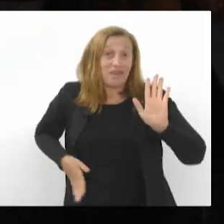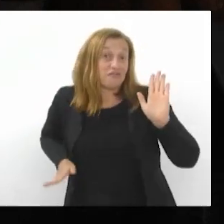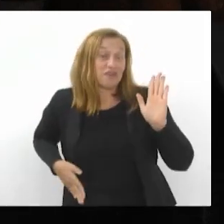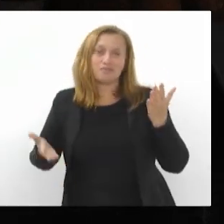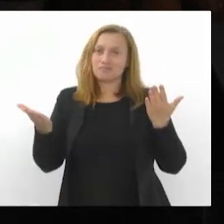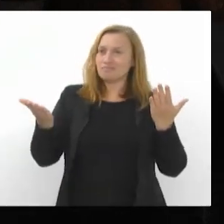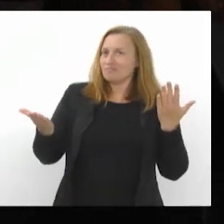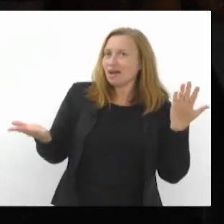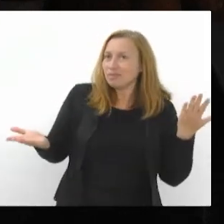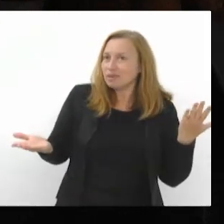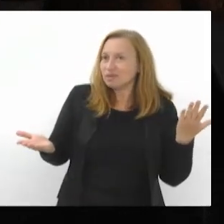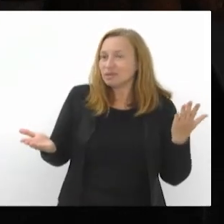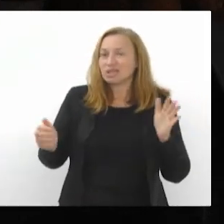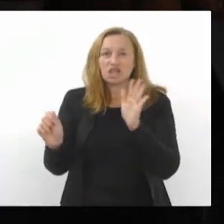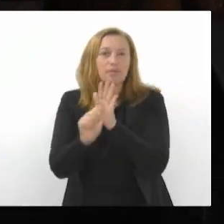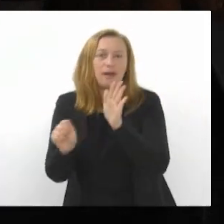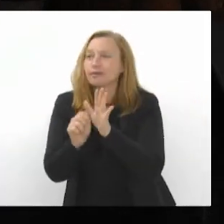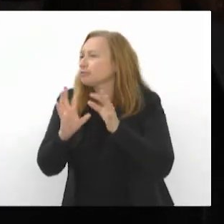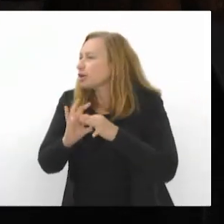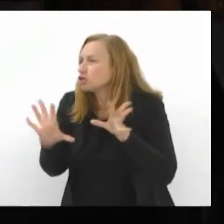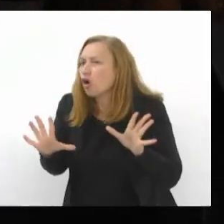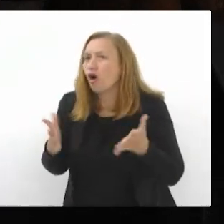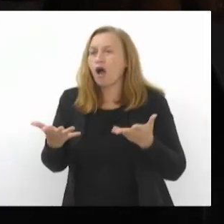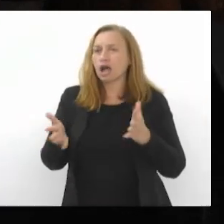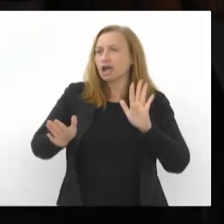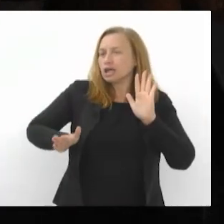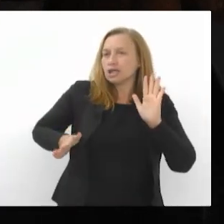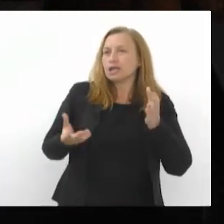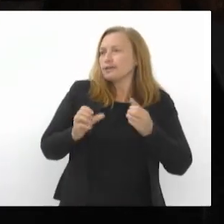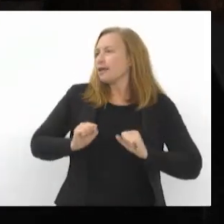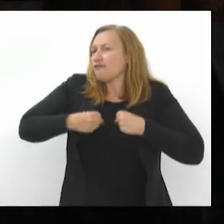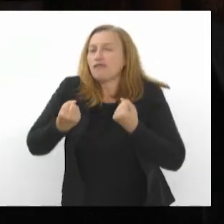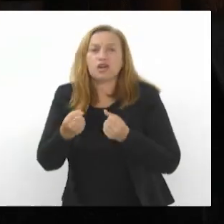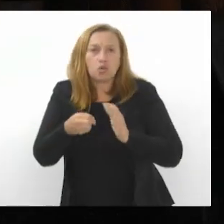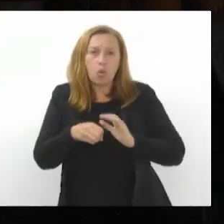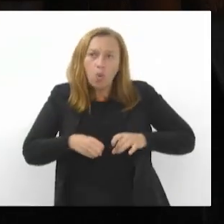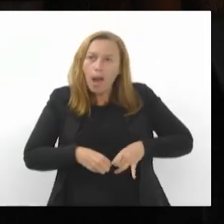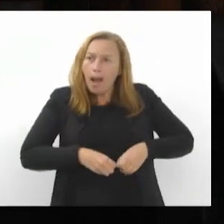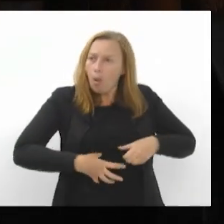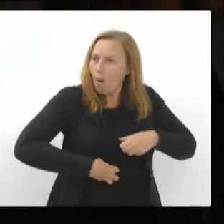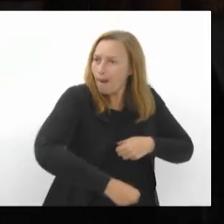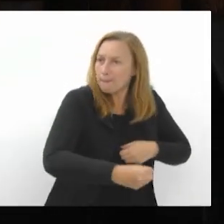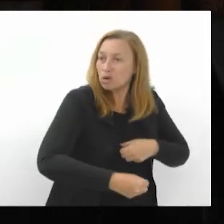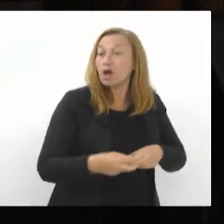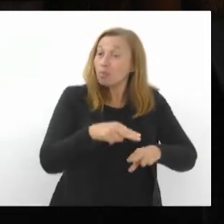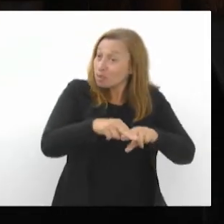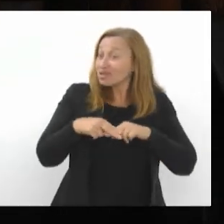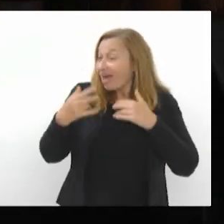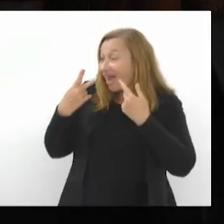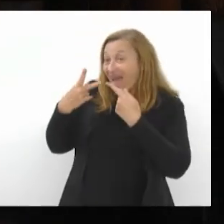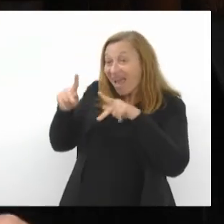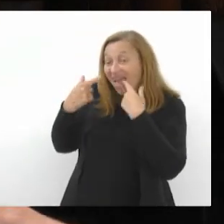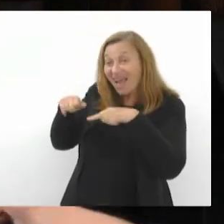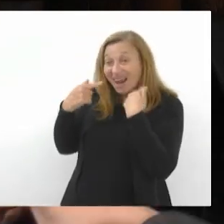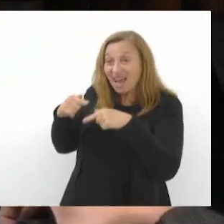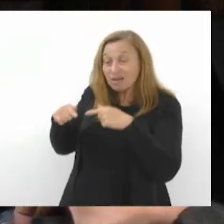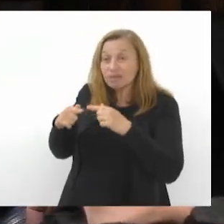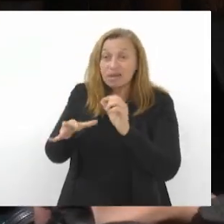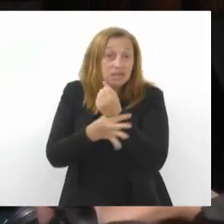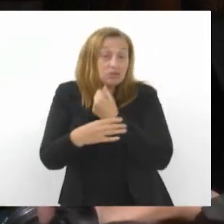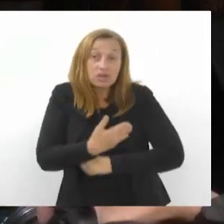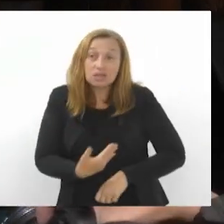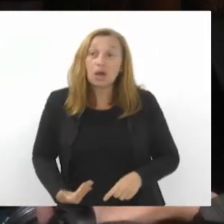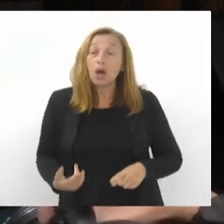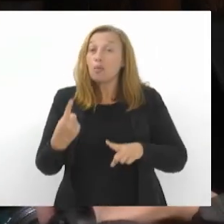marginais, defende a liberação das drogas, defende o aborto. Por isso que ela vem para cá reclamar de segurança pública. Porque segurança pública, né, e quando se tem